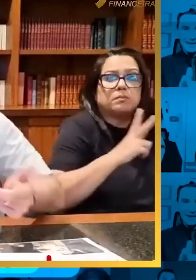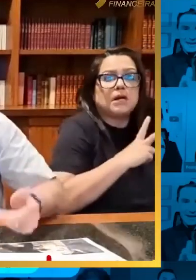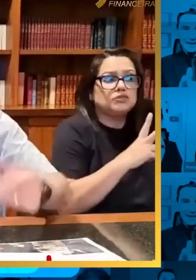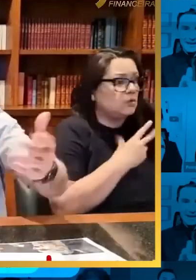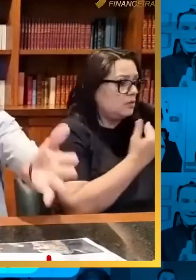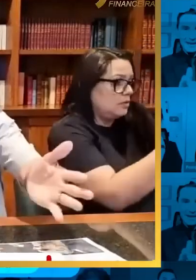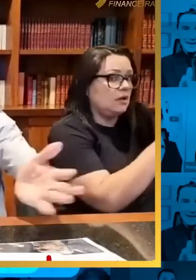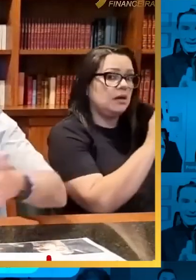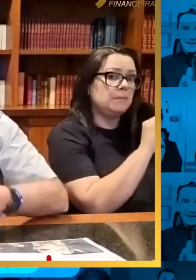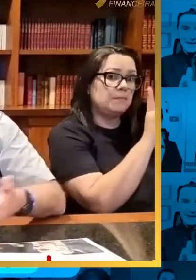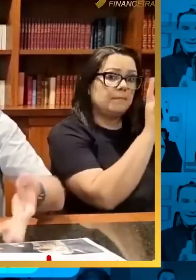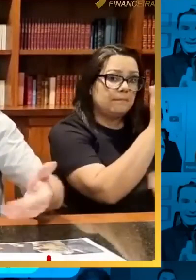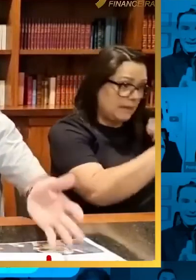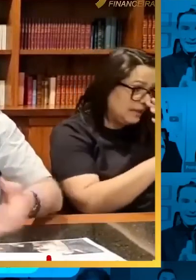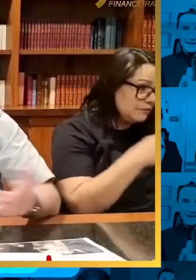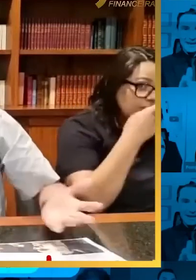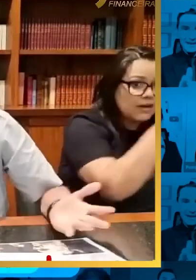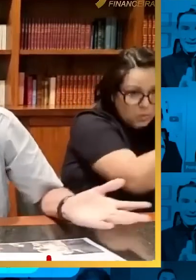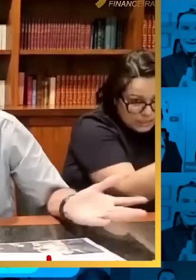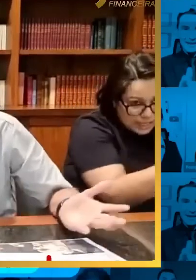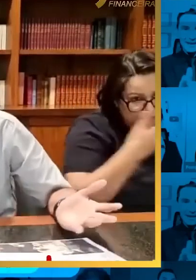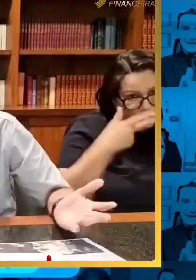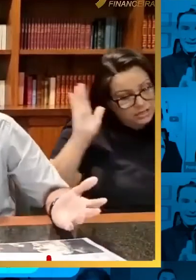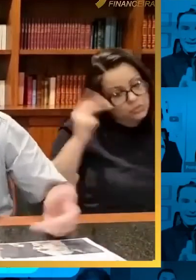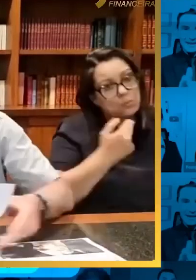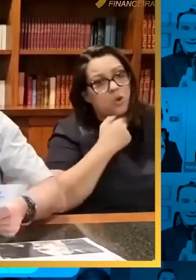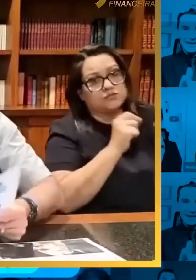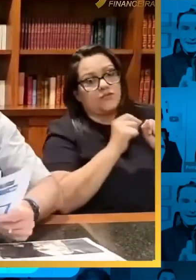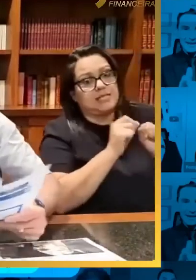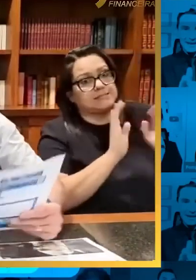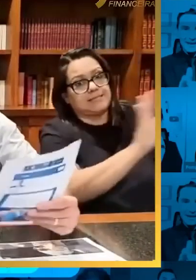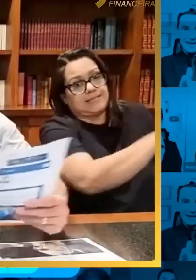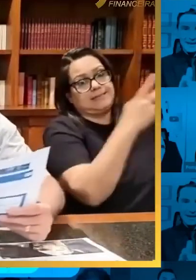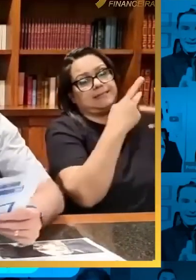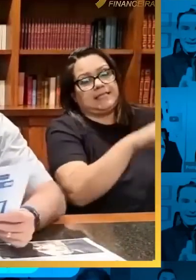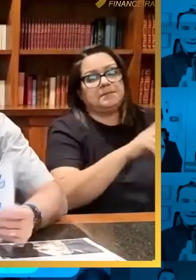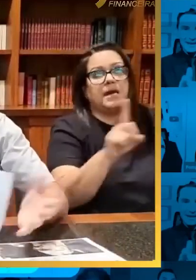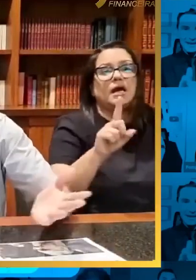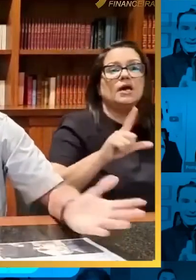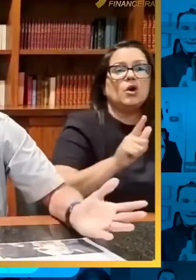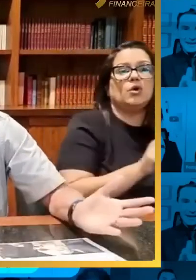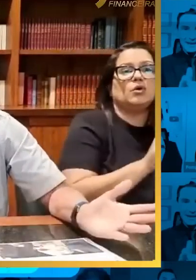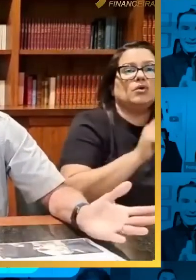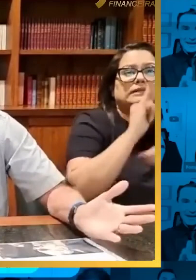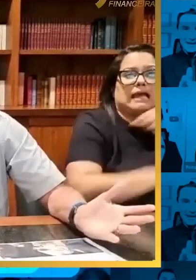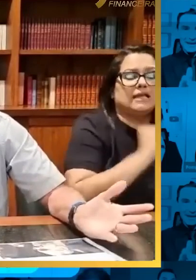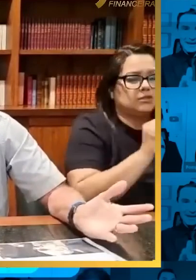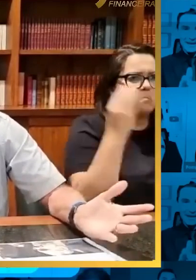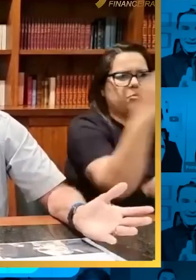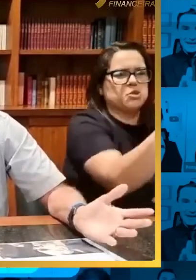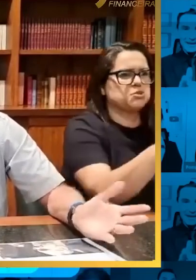do Biden. Se alguém do Biden falou, quiser falar o que aconteceu, não posso fazer nada. Agora, segundo a imprensa, eu fui pedir apoio do